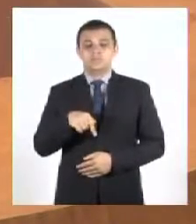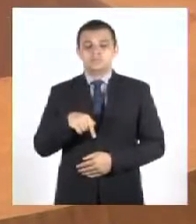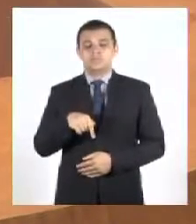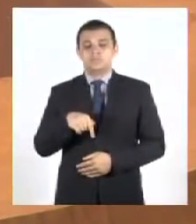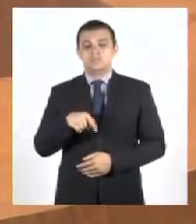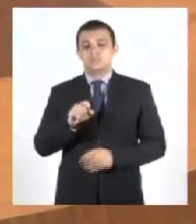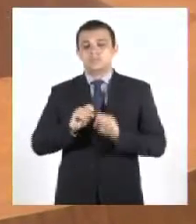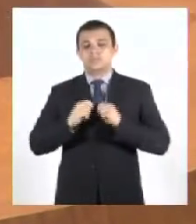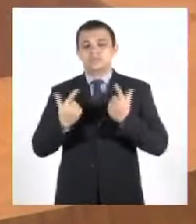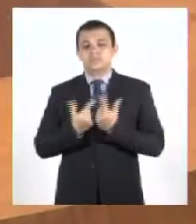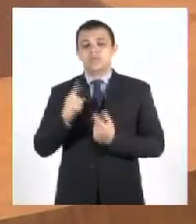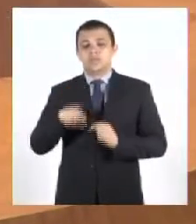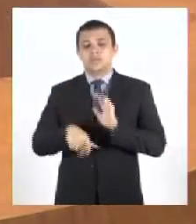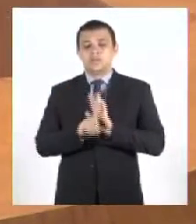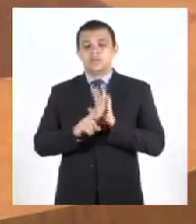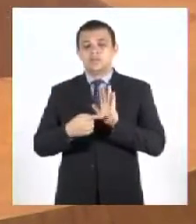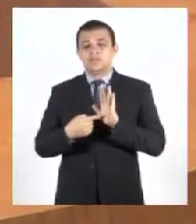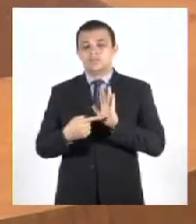ela é uma lei